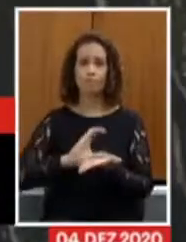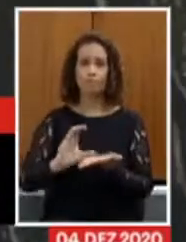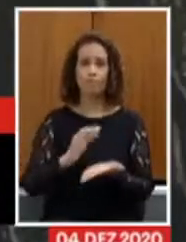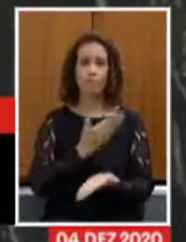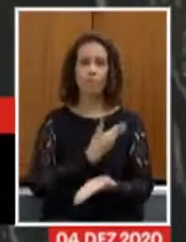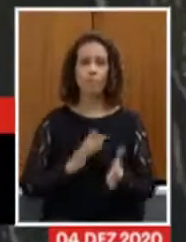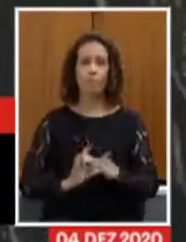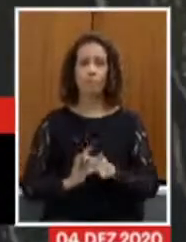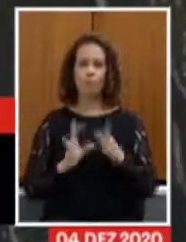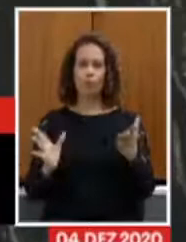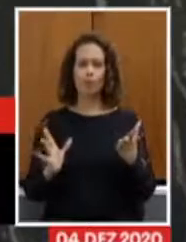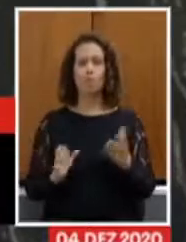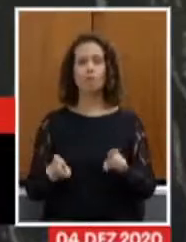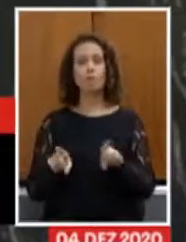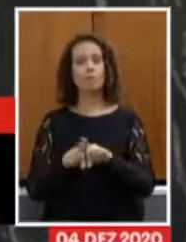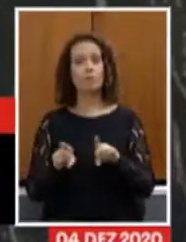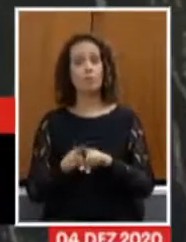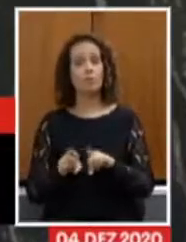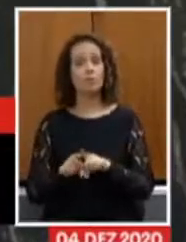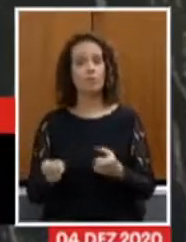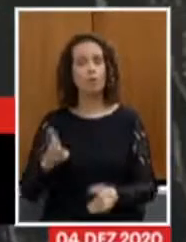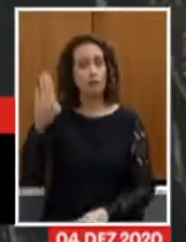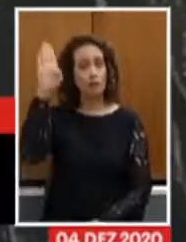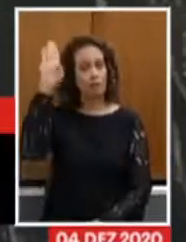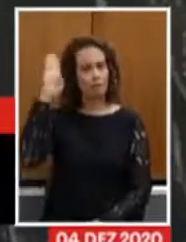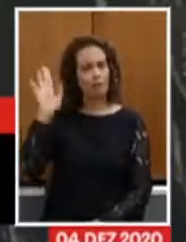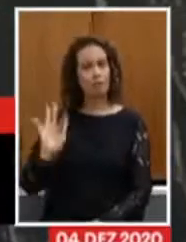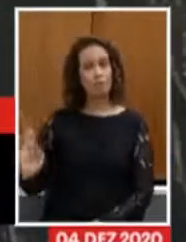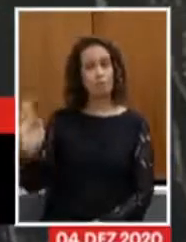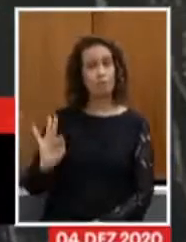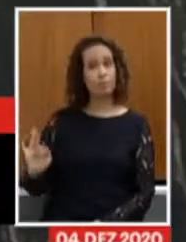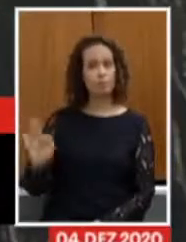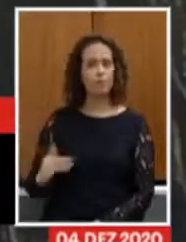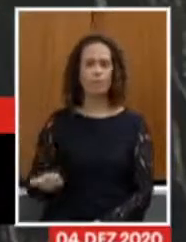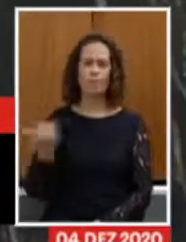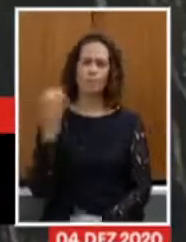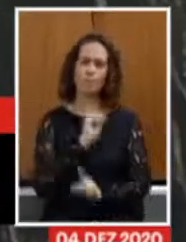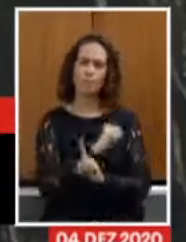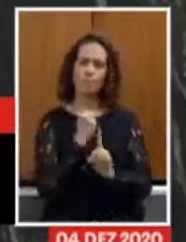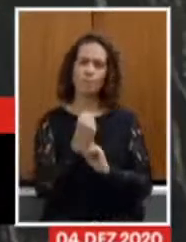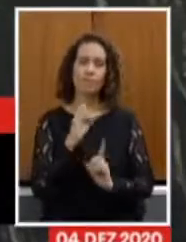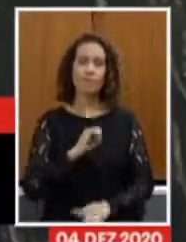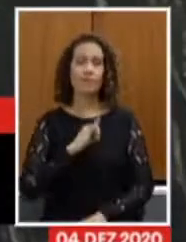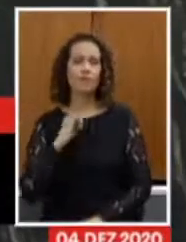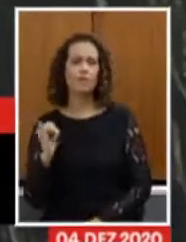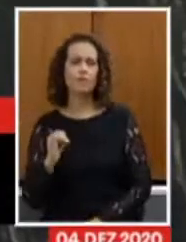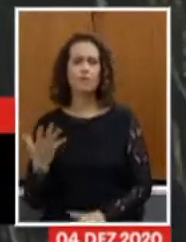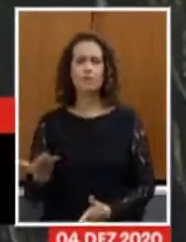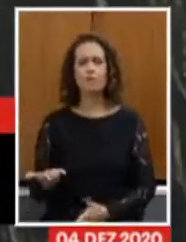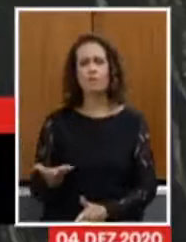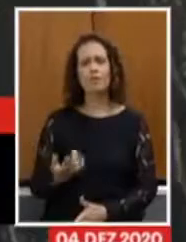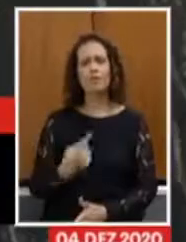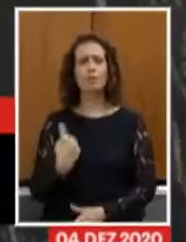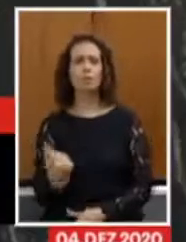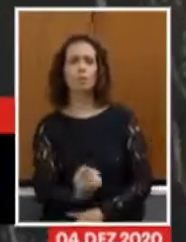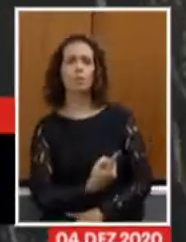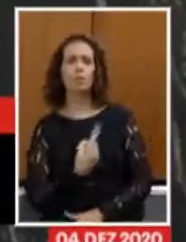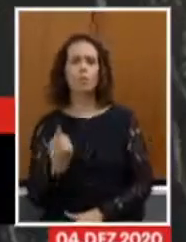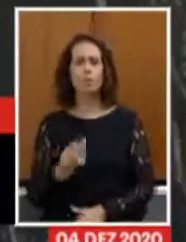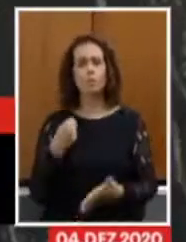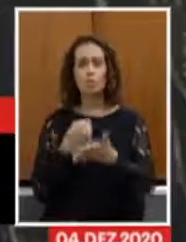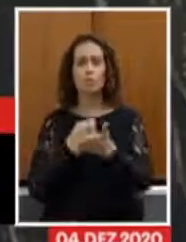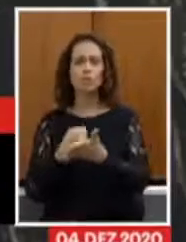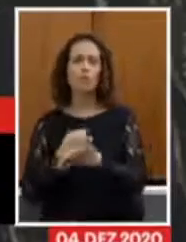caso a educação superior, ela é uma disputa importante para a sociedade, se nós não fizermos a disputa desse orçamento, nós nunca